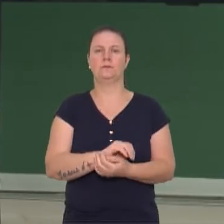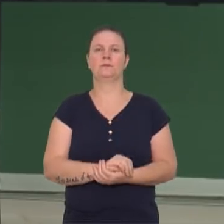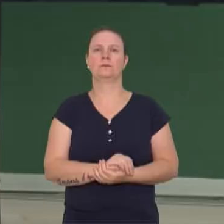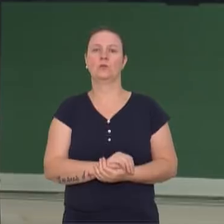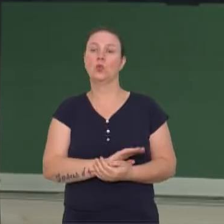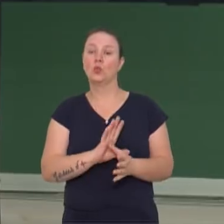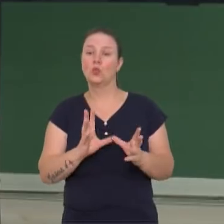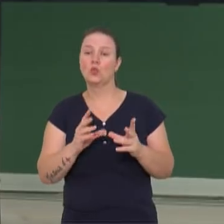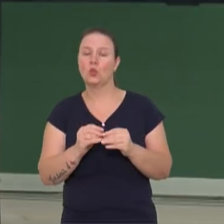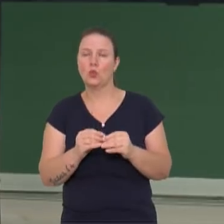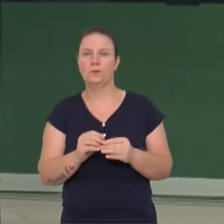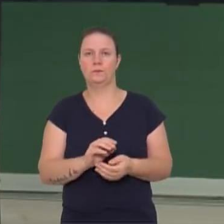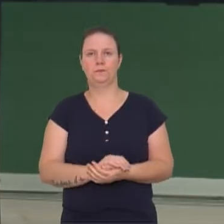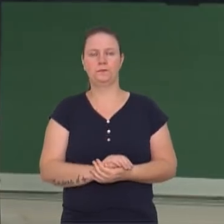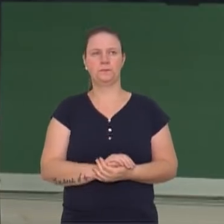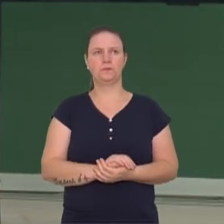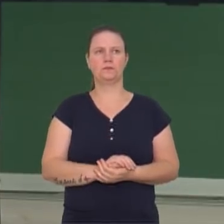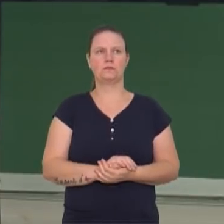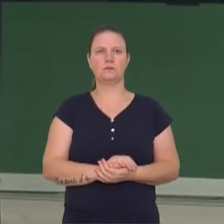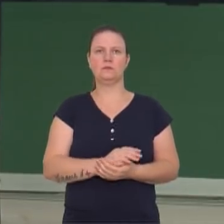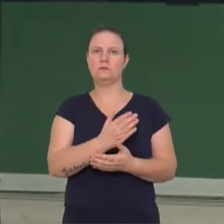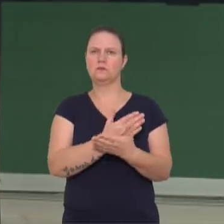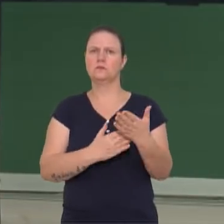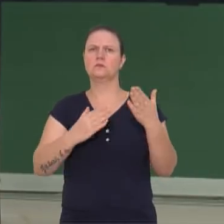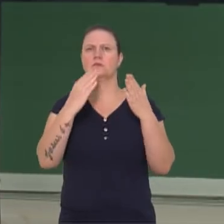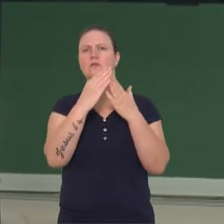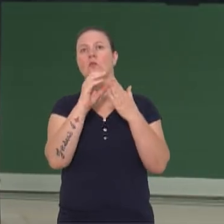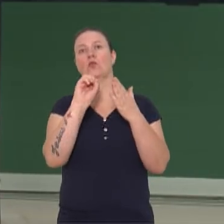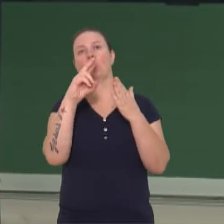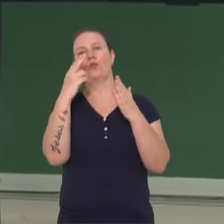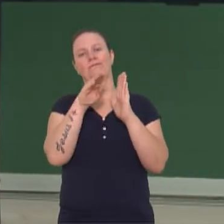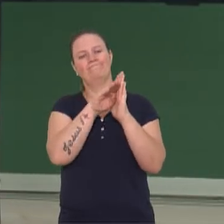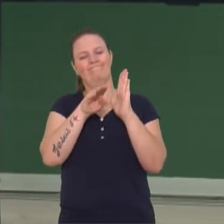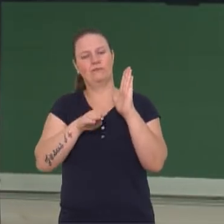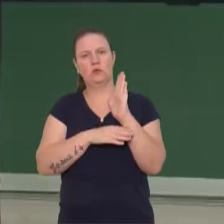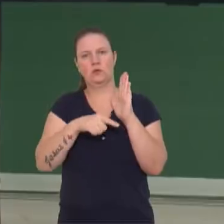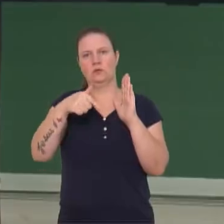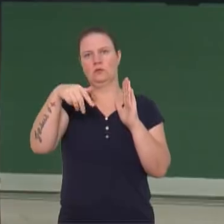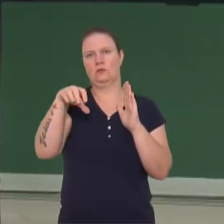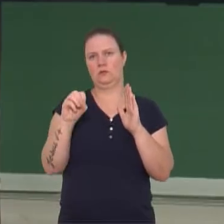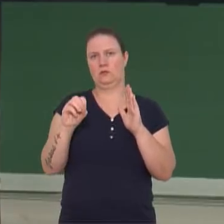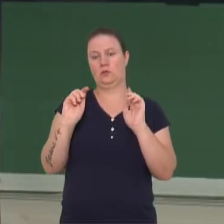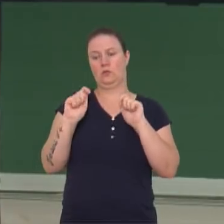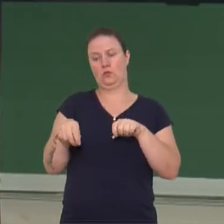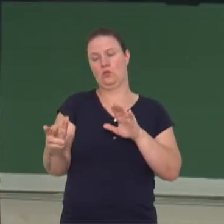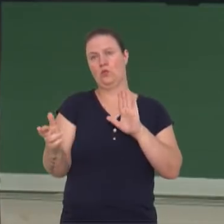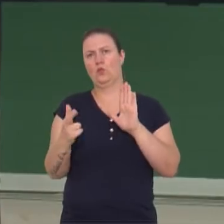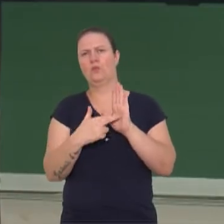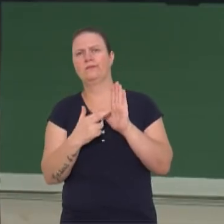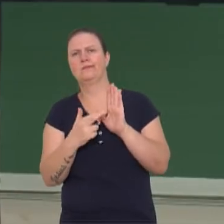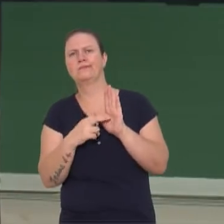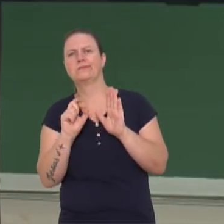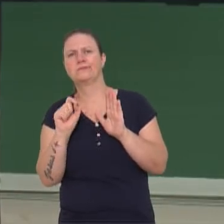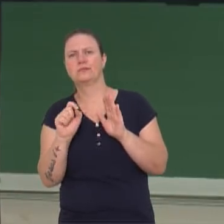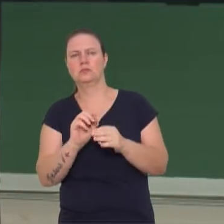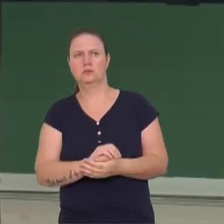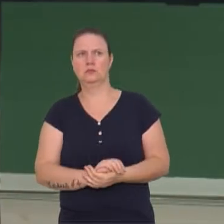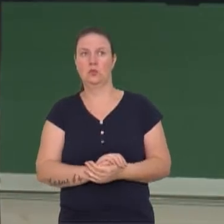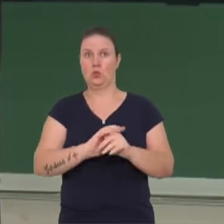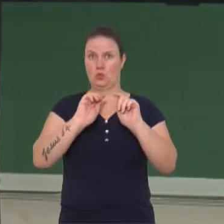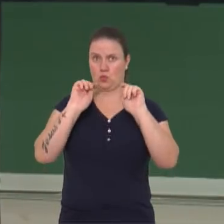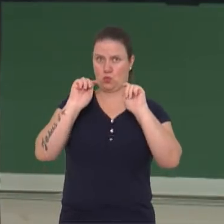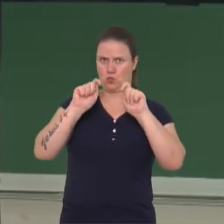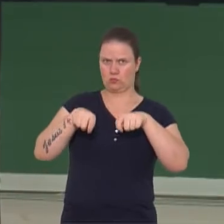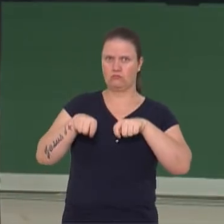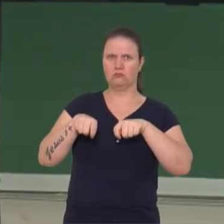de todos eles. É maior ou menor que 70? Para eu poder responder o quê? É